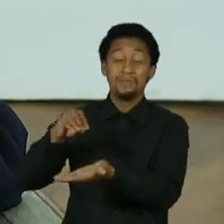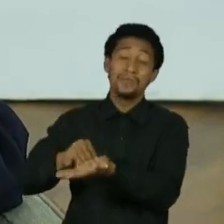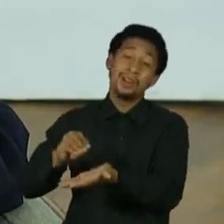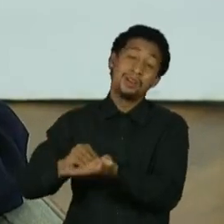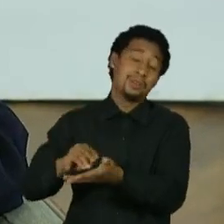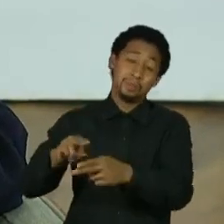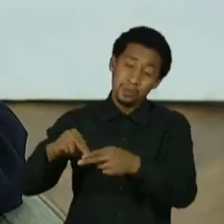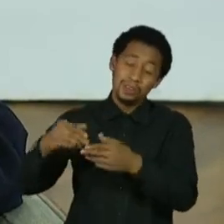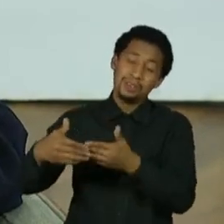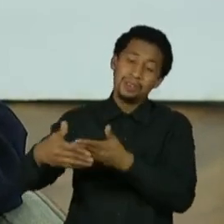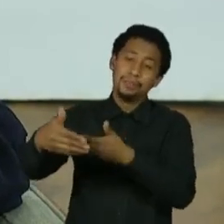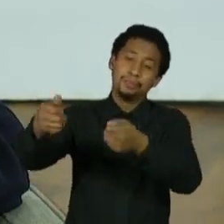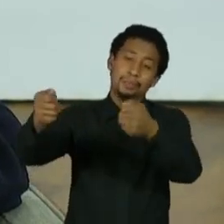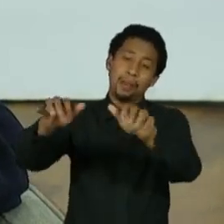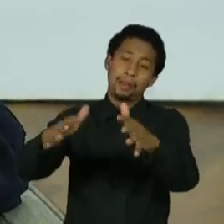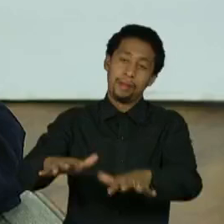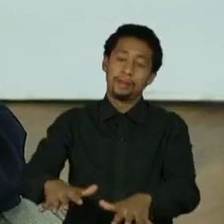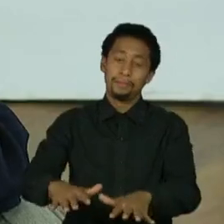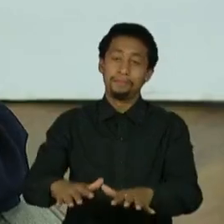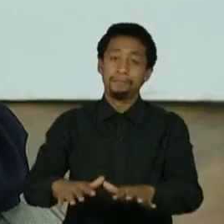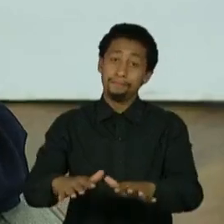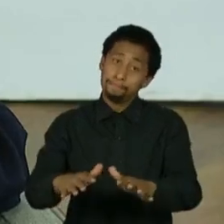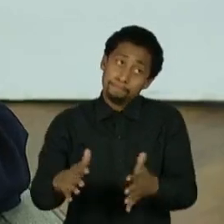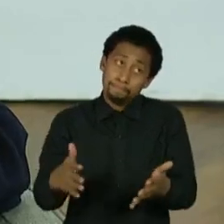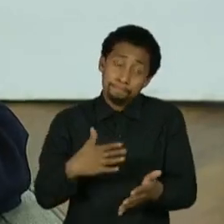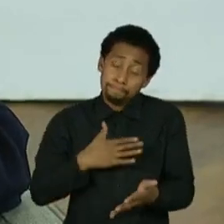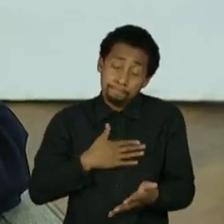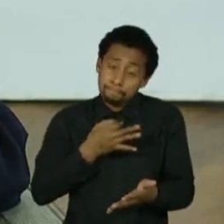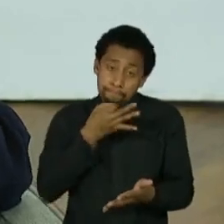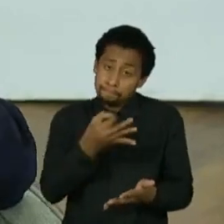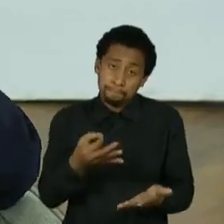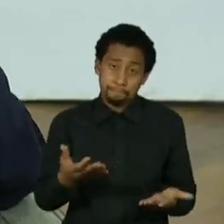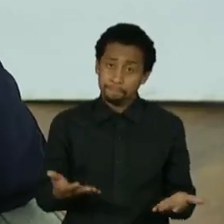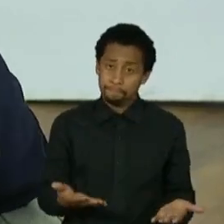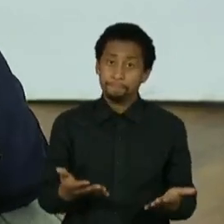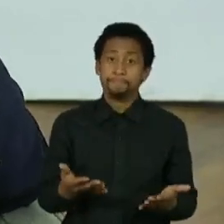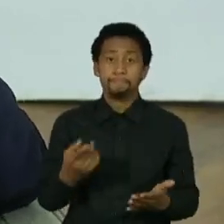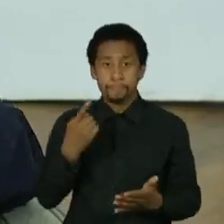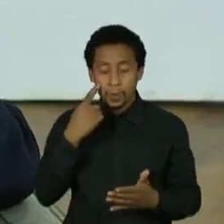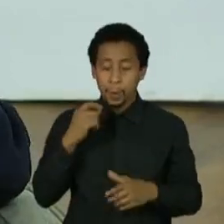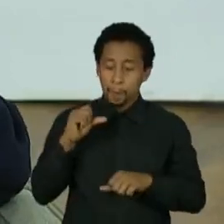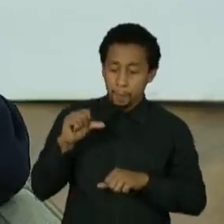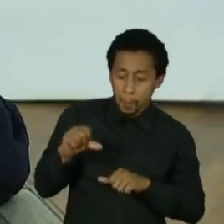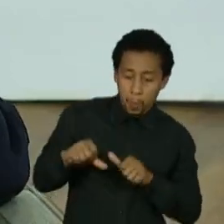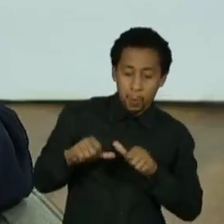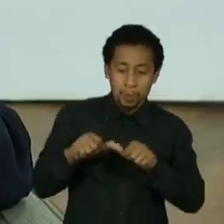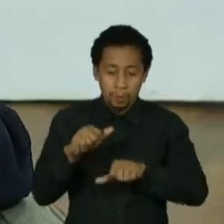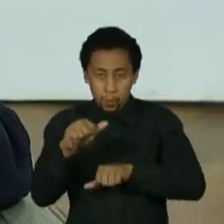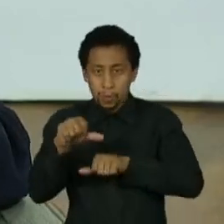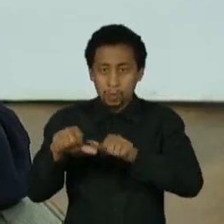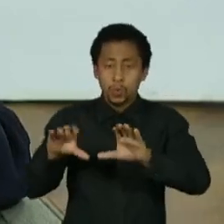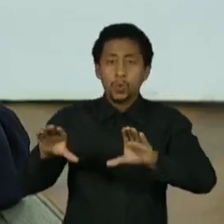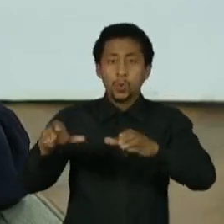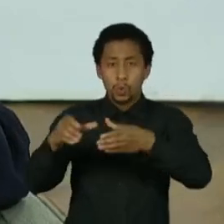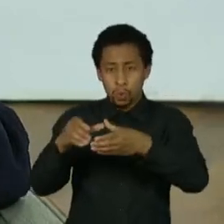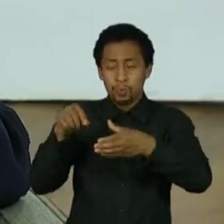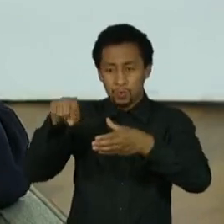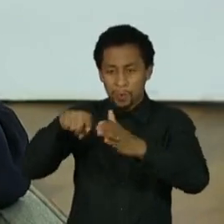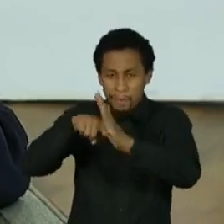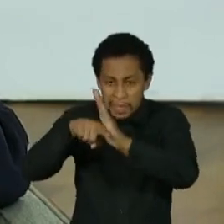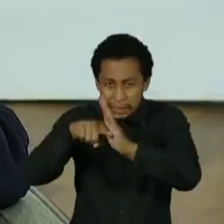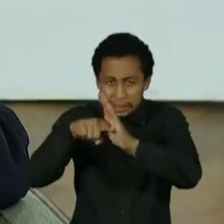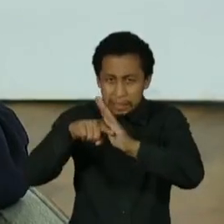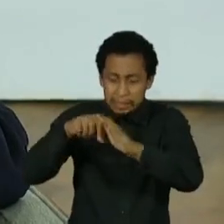Eu iria nessa direção. Eu acho que os transitólogos insistiram demais, você